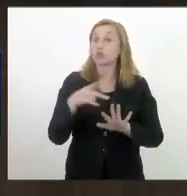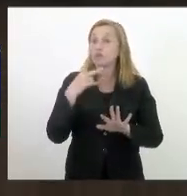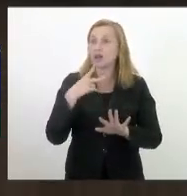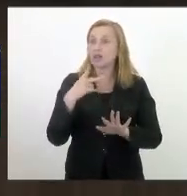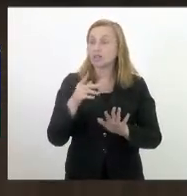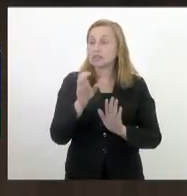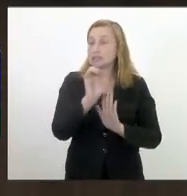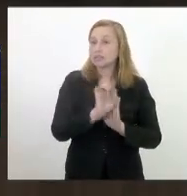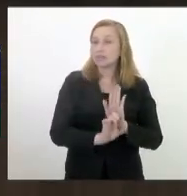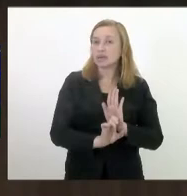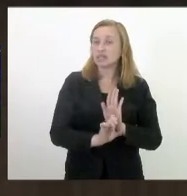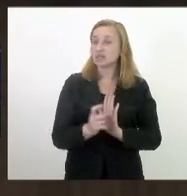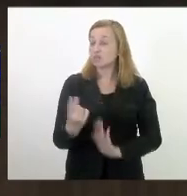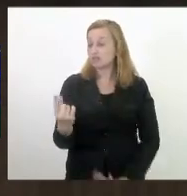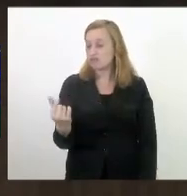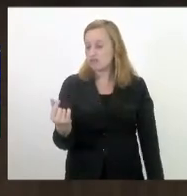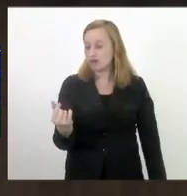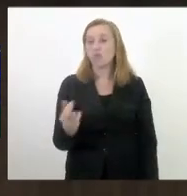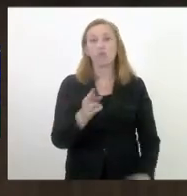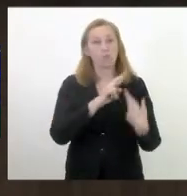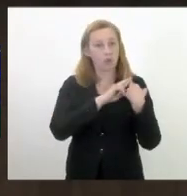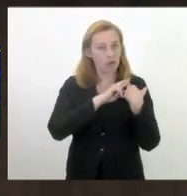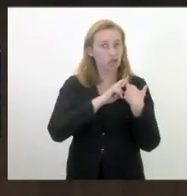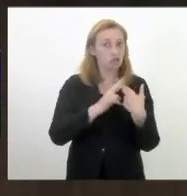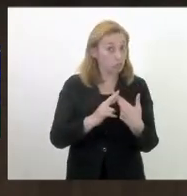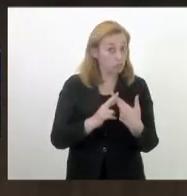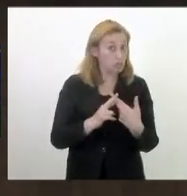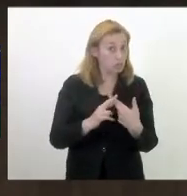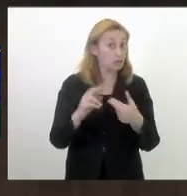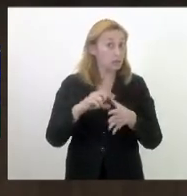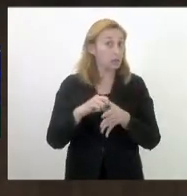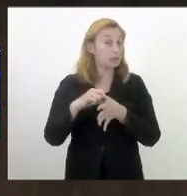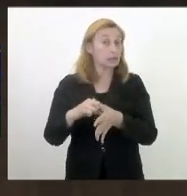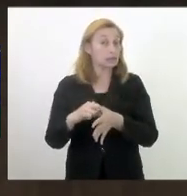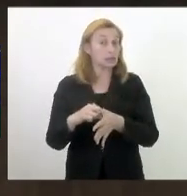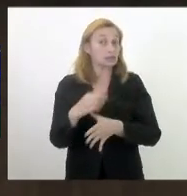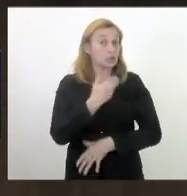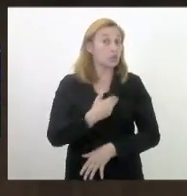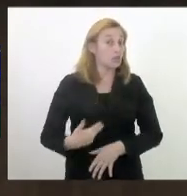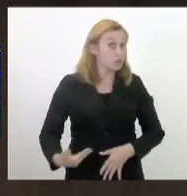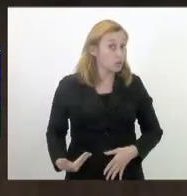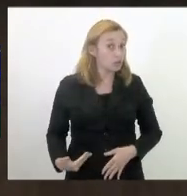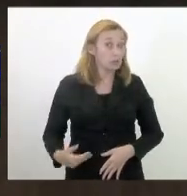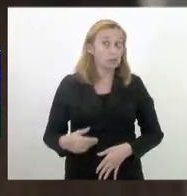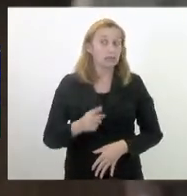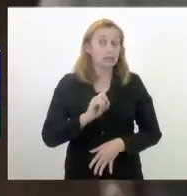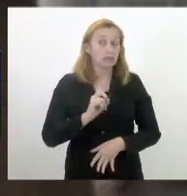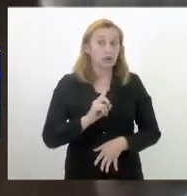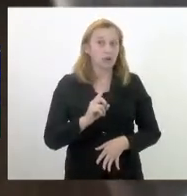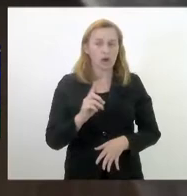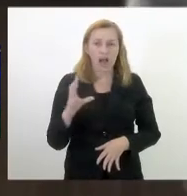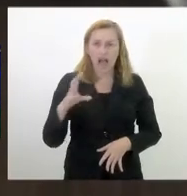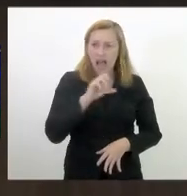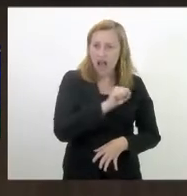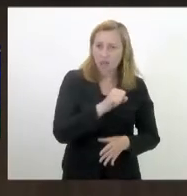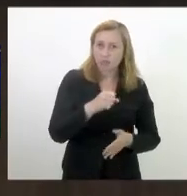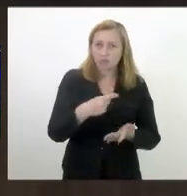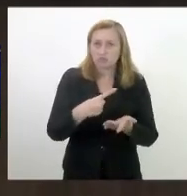emendas de valores, é uma responsabilidade da liderança de governo não tratar de imediato um